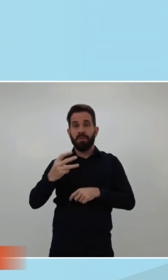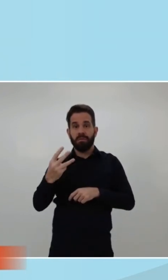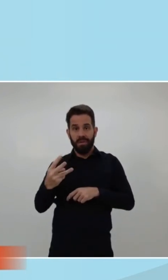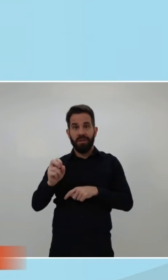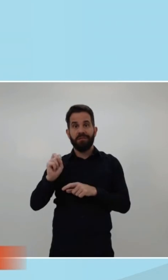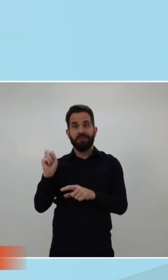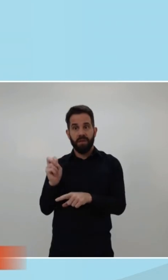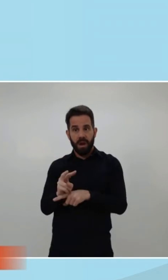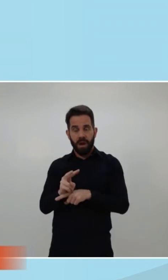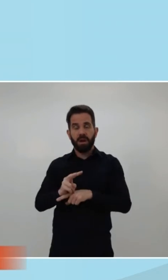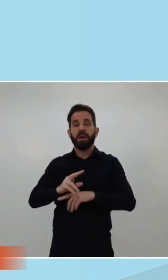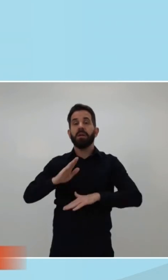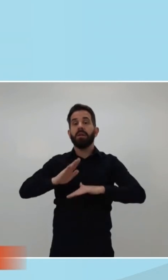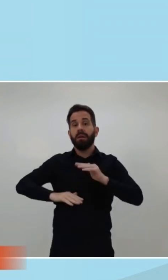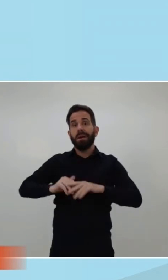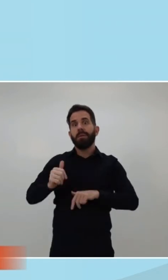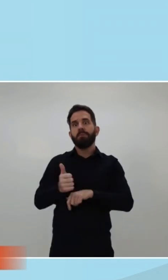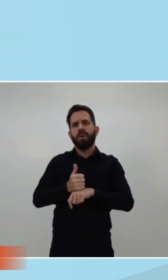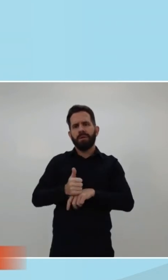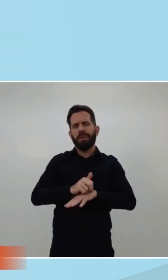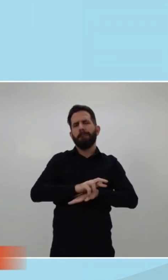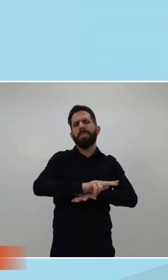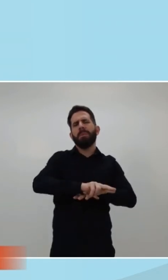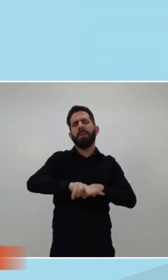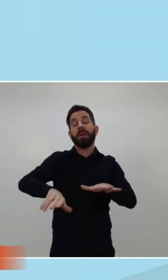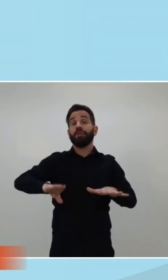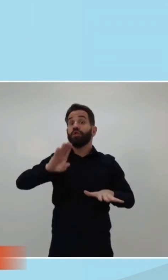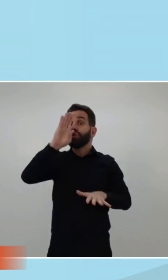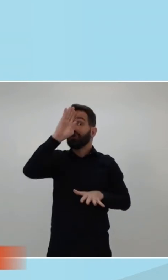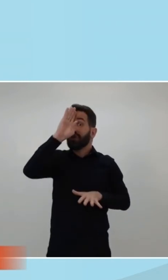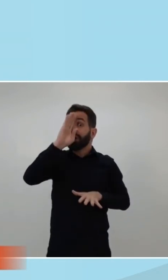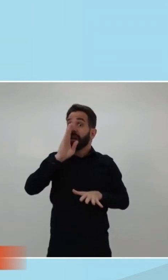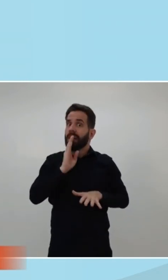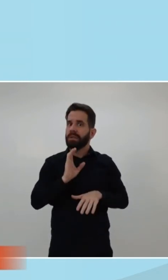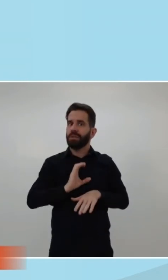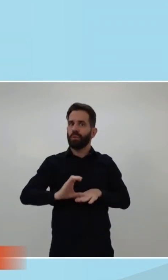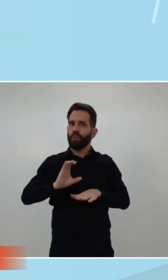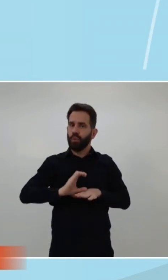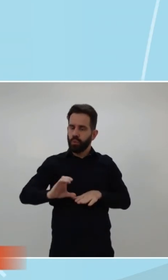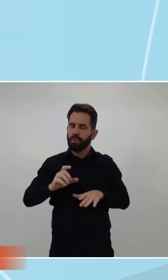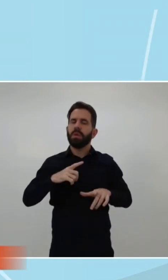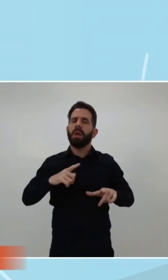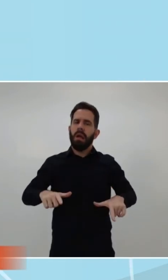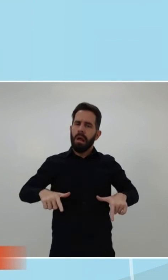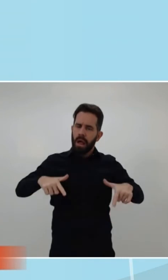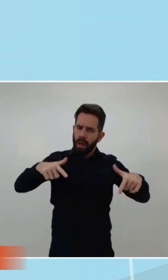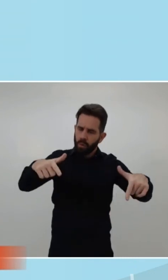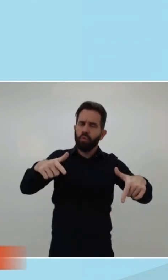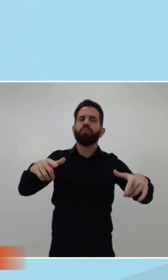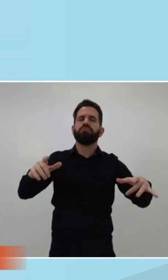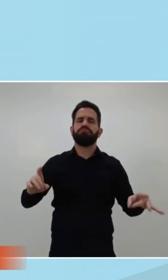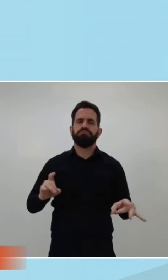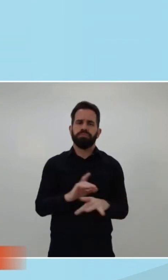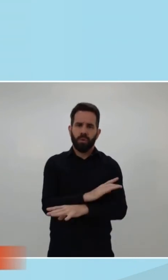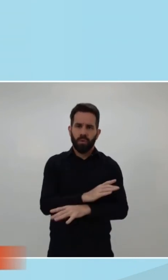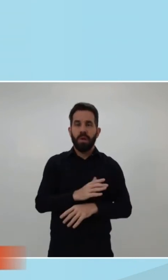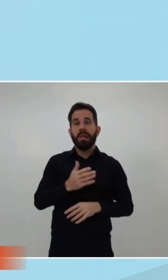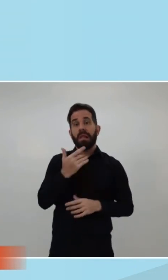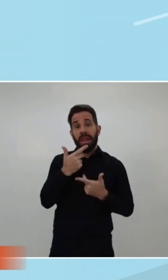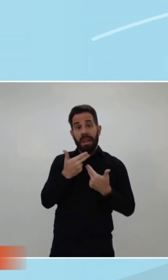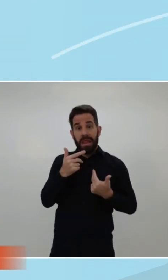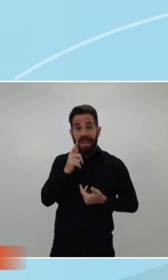áreas. A qualificação é de graça e os alunos vão receber certificado de conclusão, lanche e vale